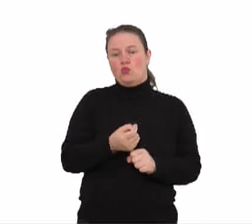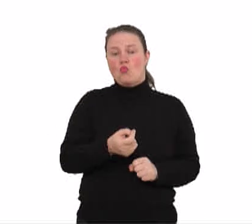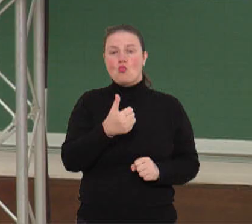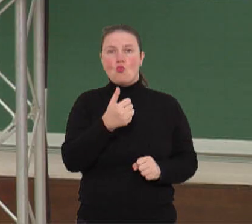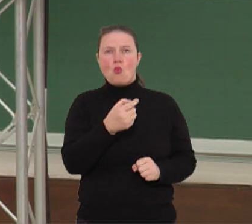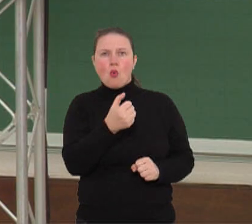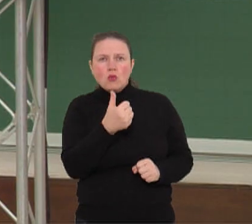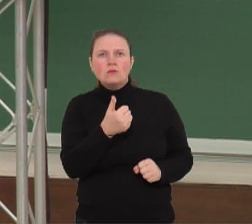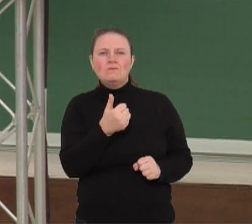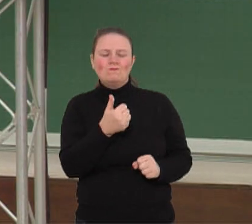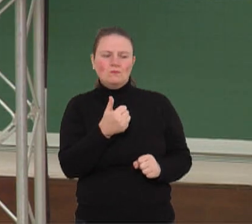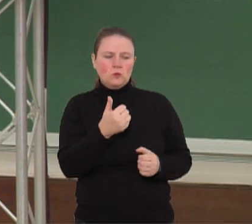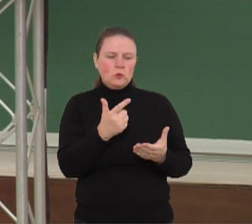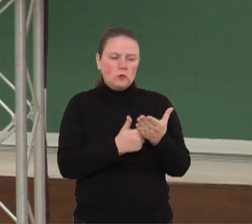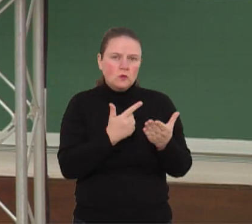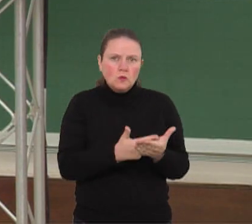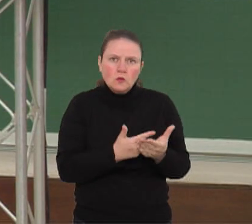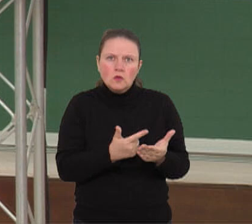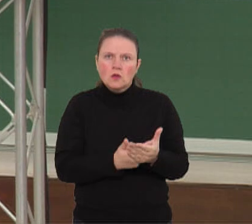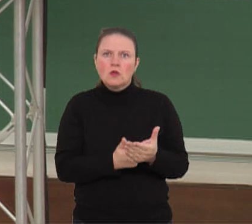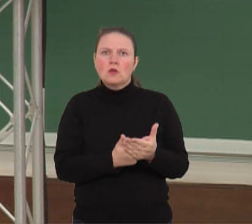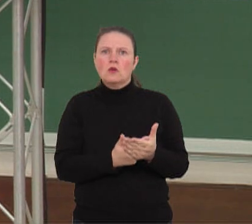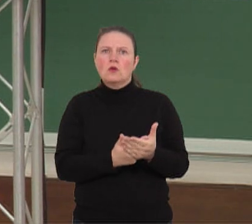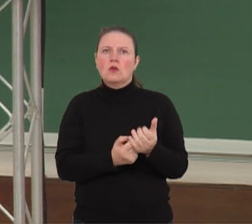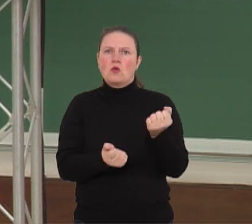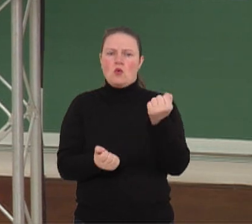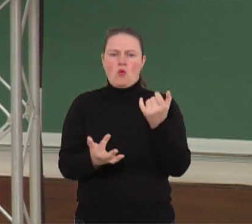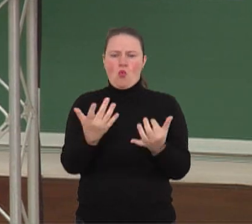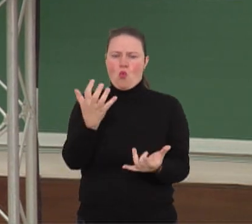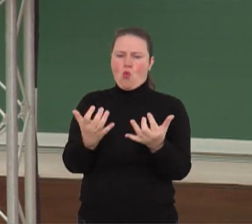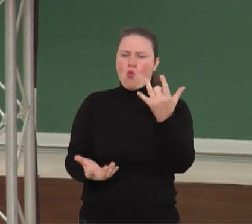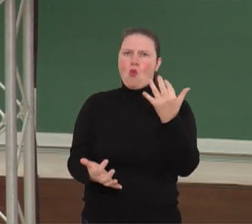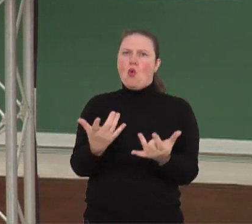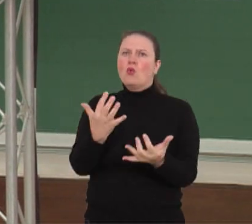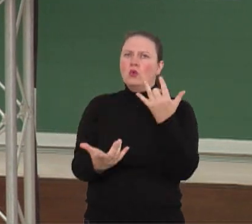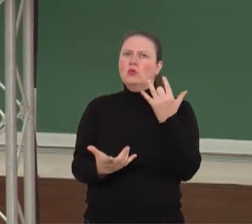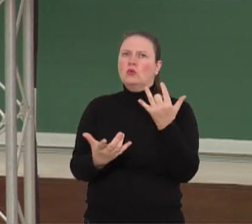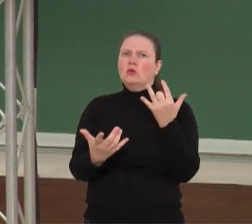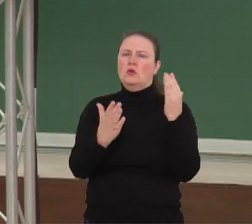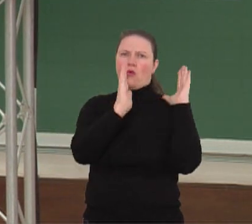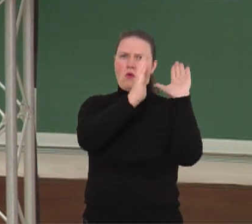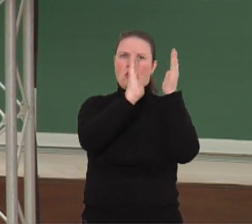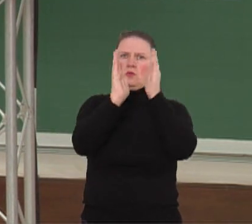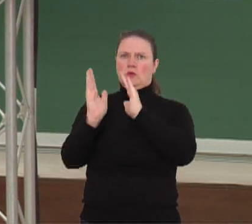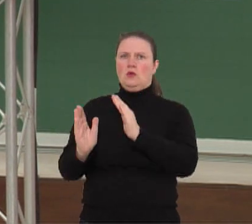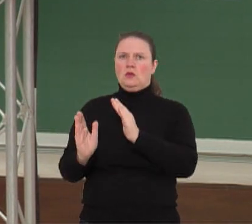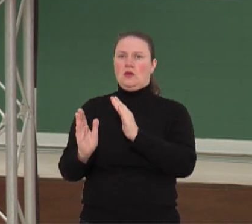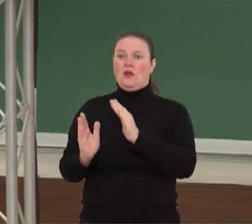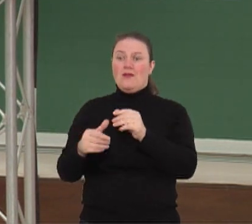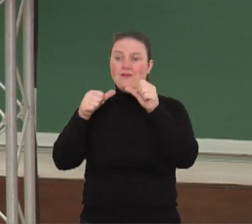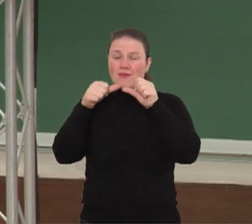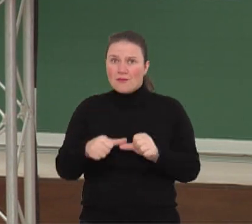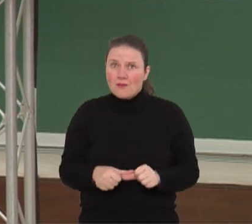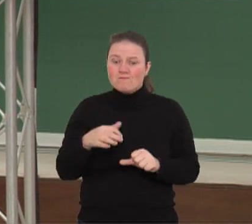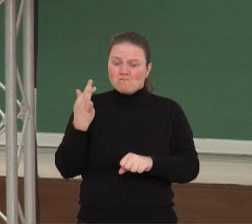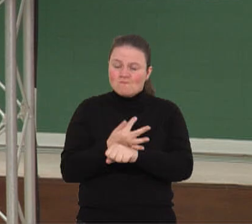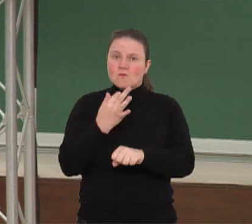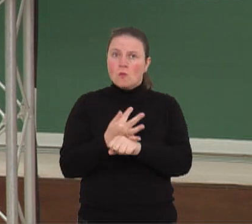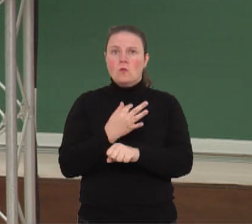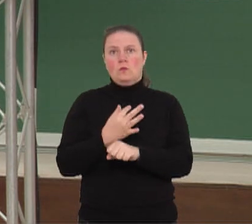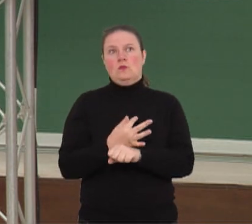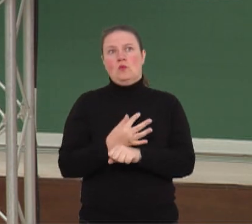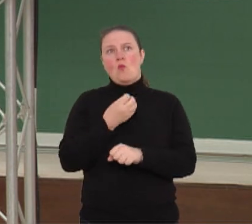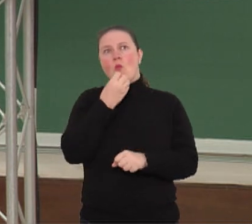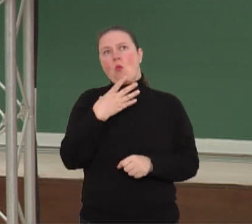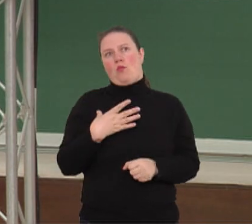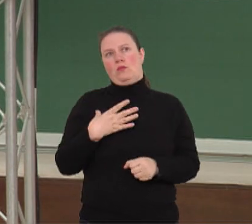foi preservado da perda do incêndio da Biblioteca de Alexandria. E ele existe traduzido para várias línguas, né? É um livro muito bom.